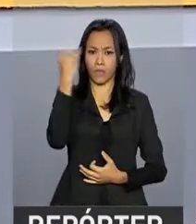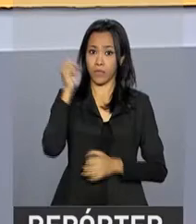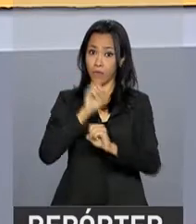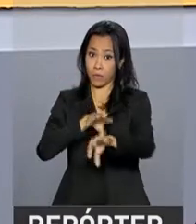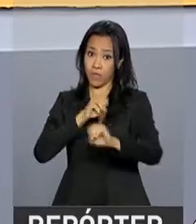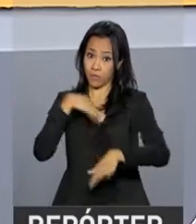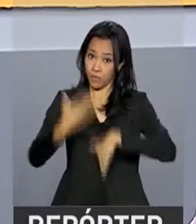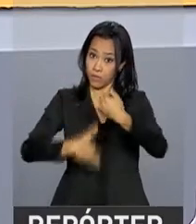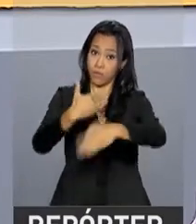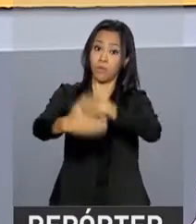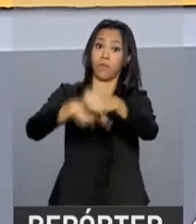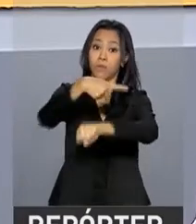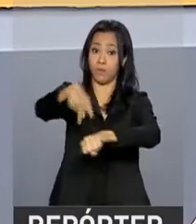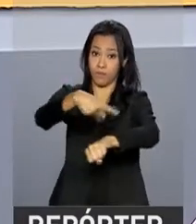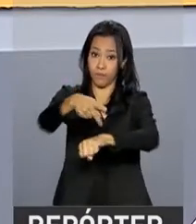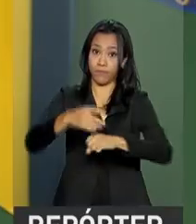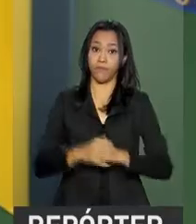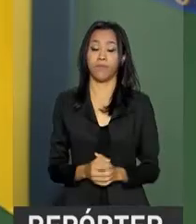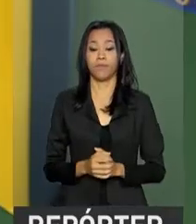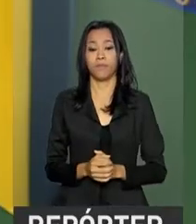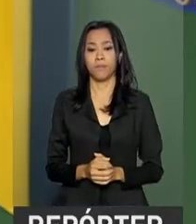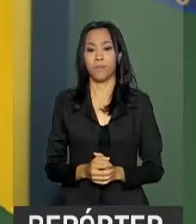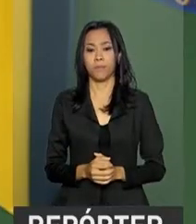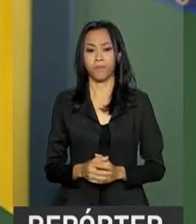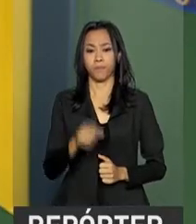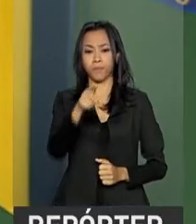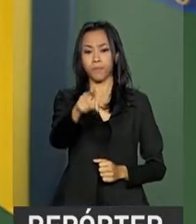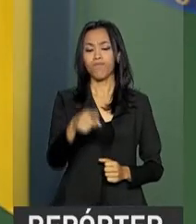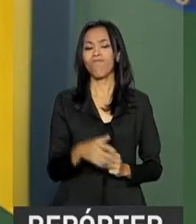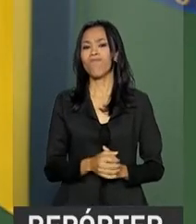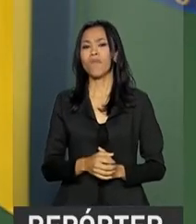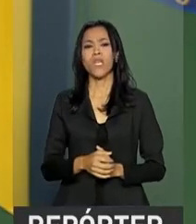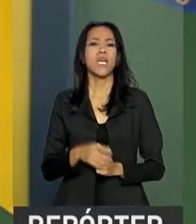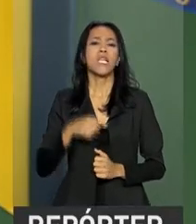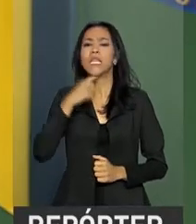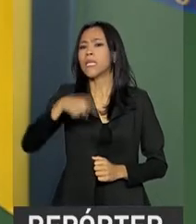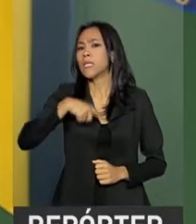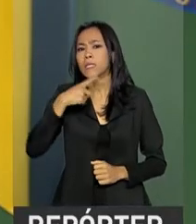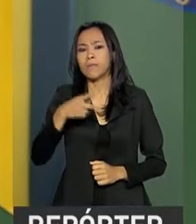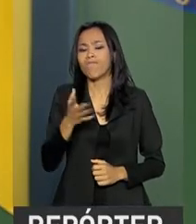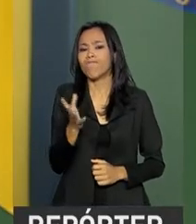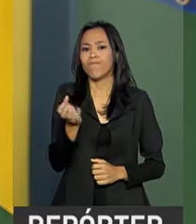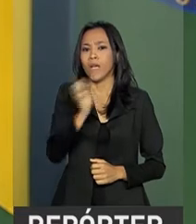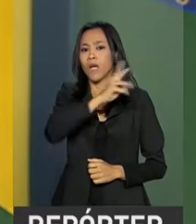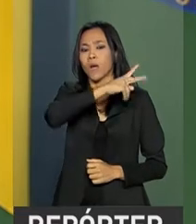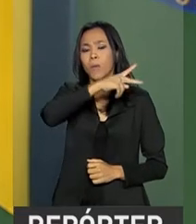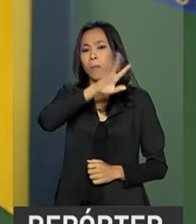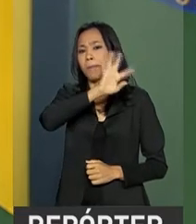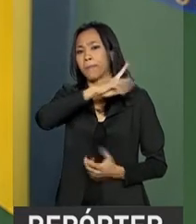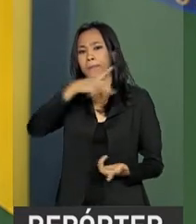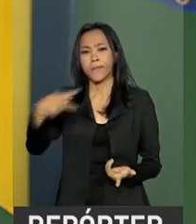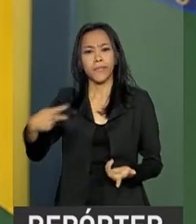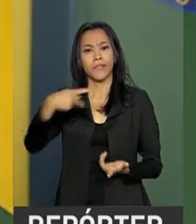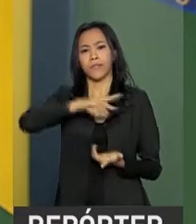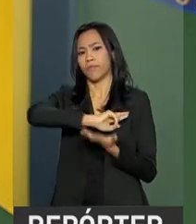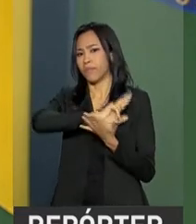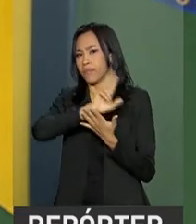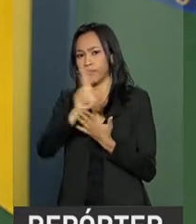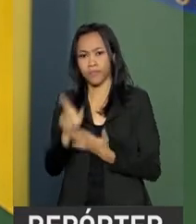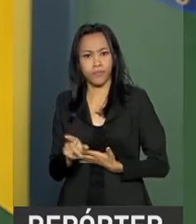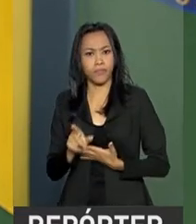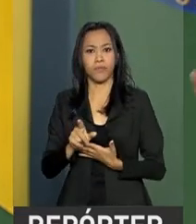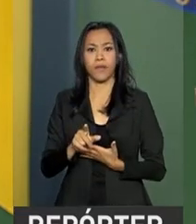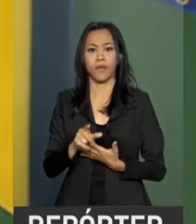do país nenhum governante tem direito de negligenciar a educação